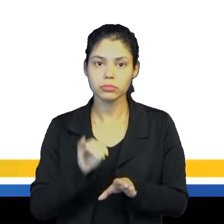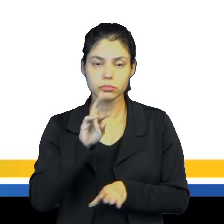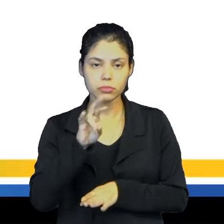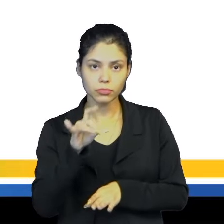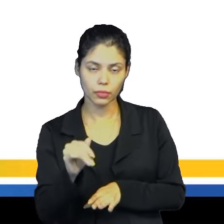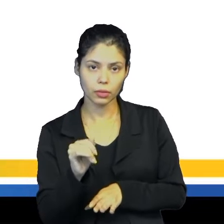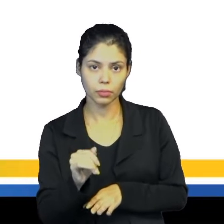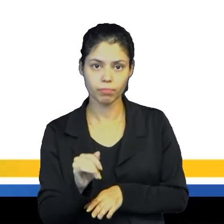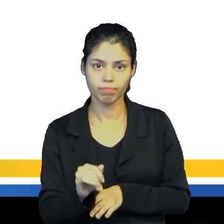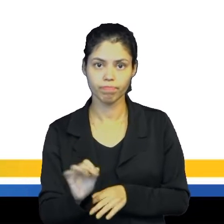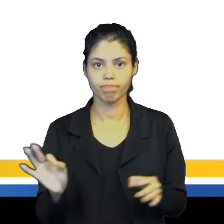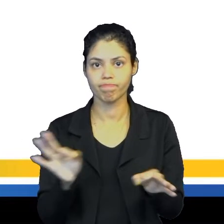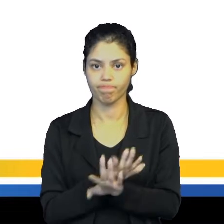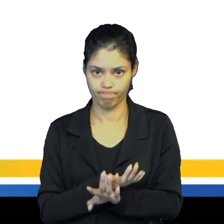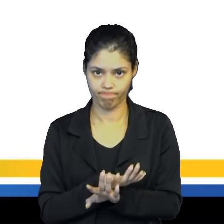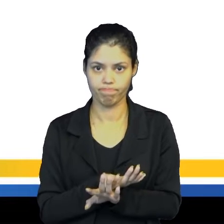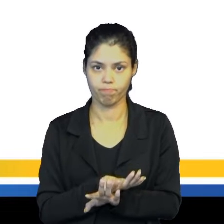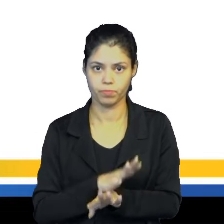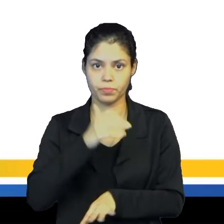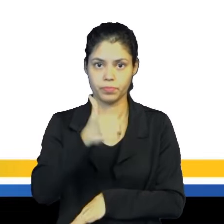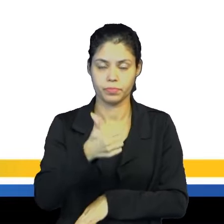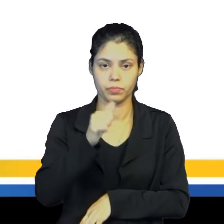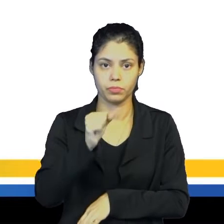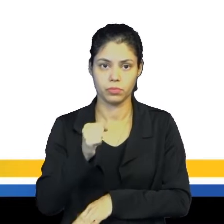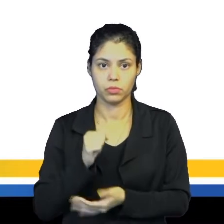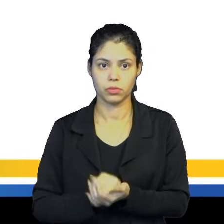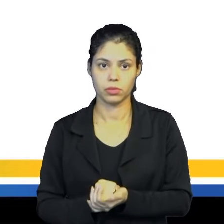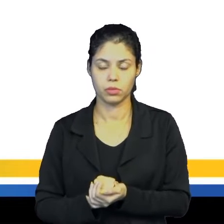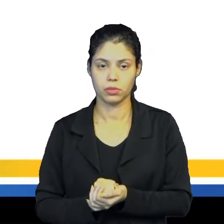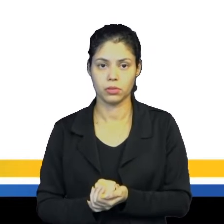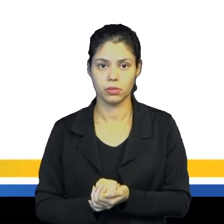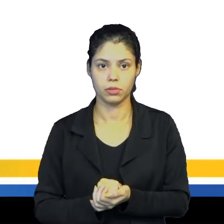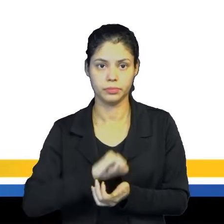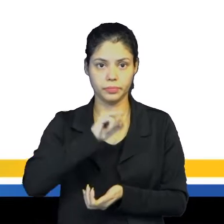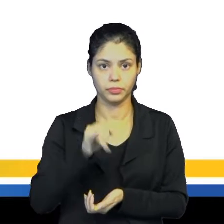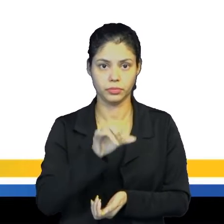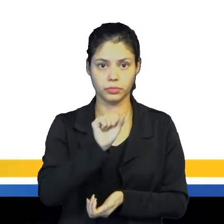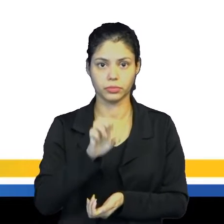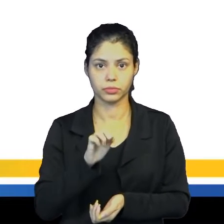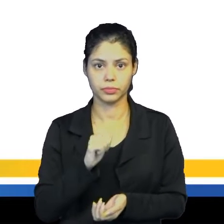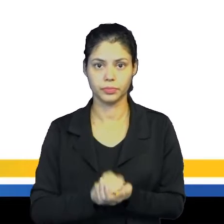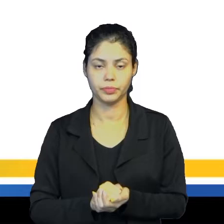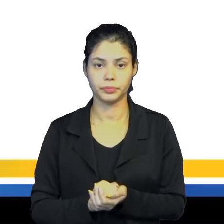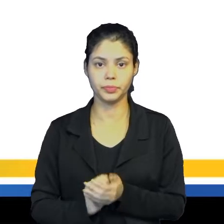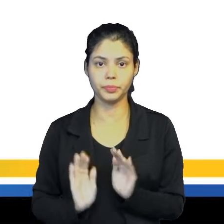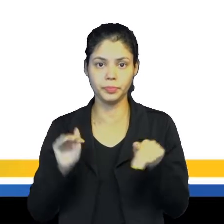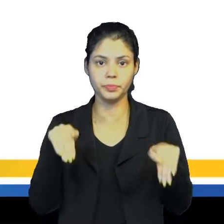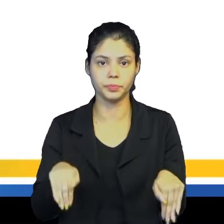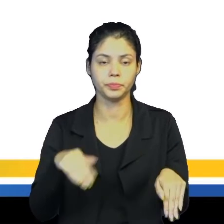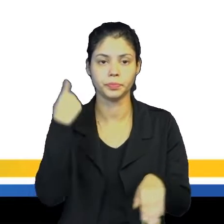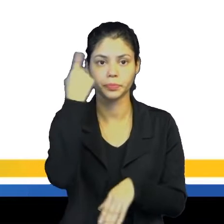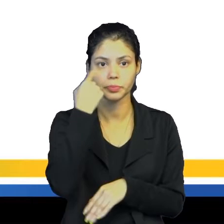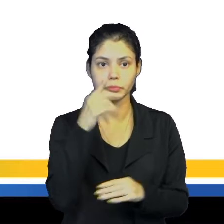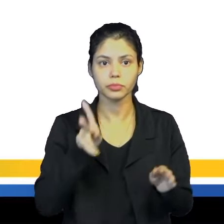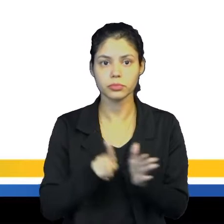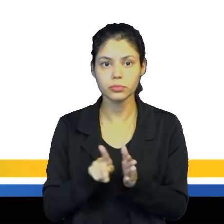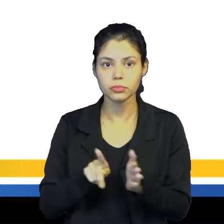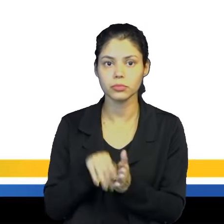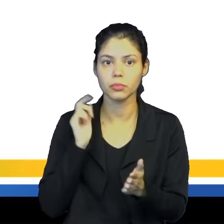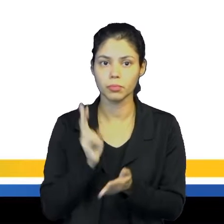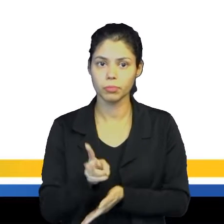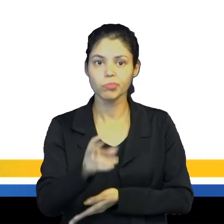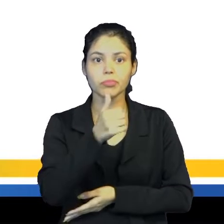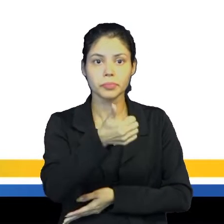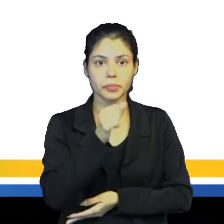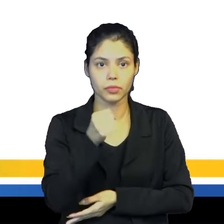As rebeliões fracassadas. A ascensão do José Bonaparte, né, ao trono espanhol em 1808 intensifica o